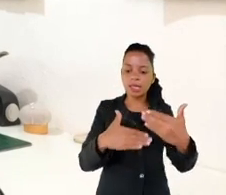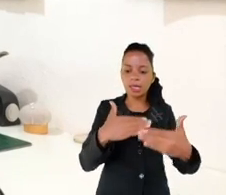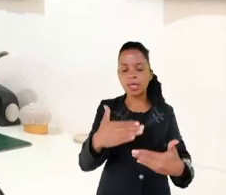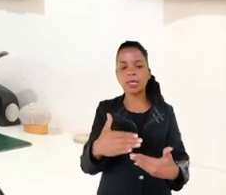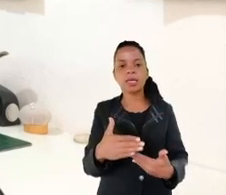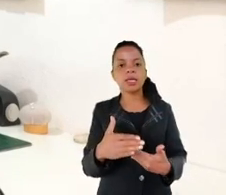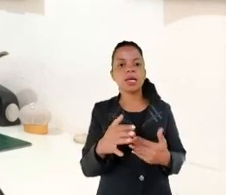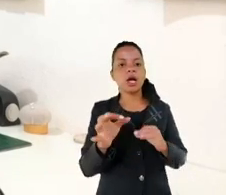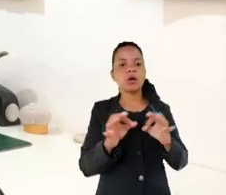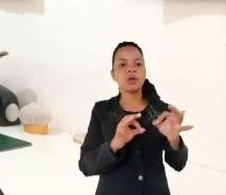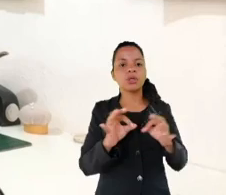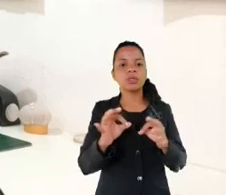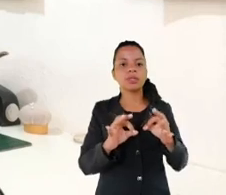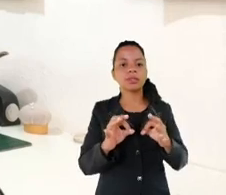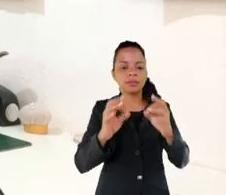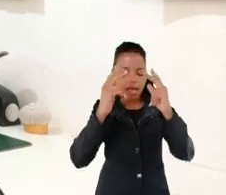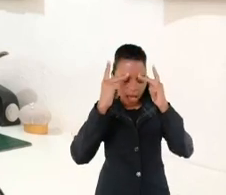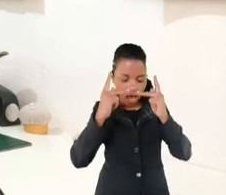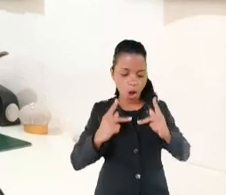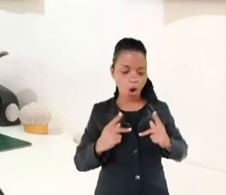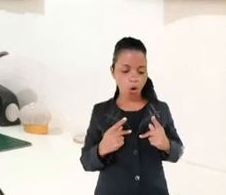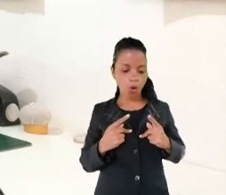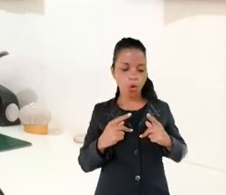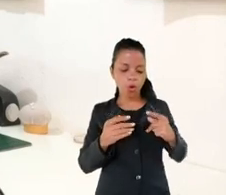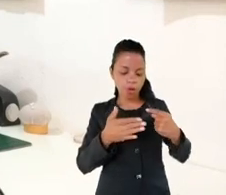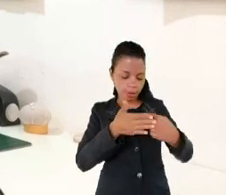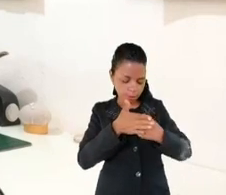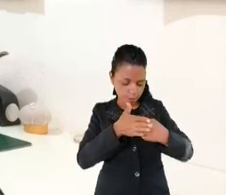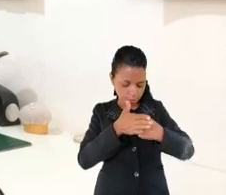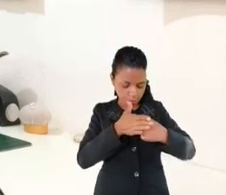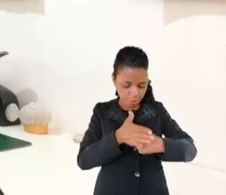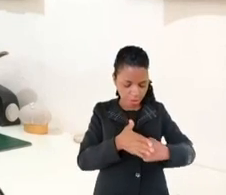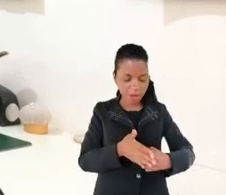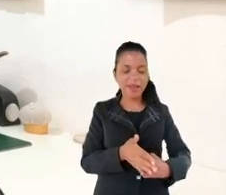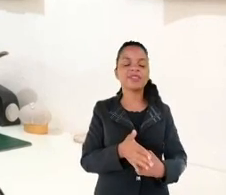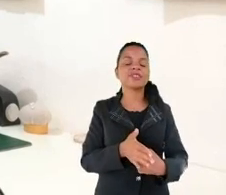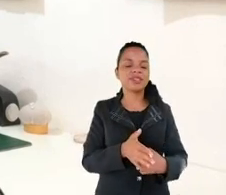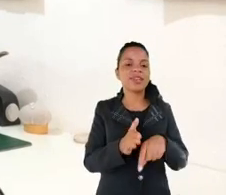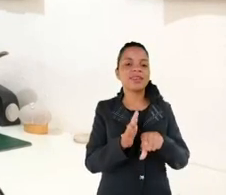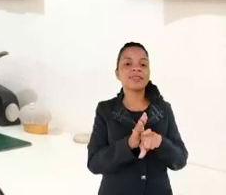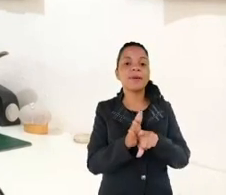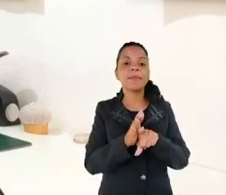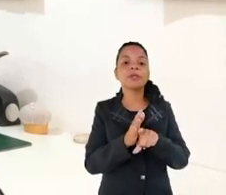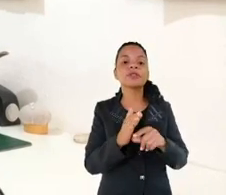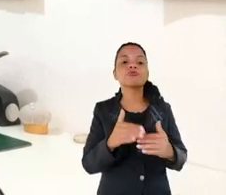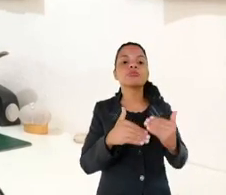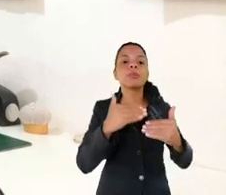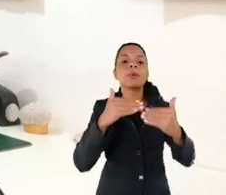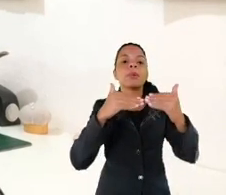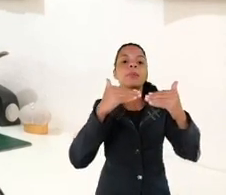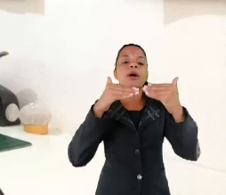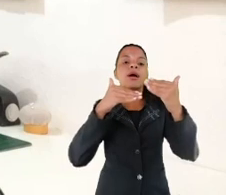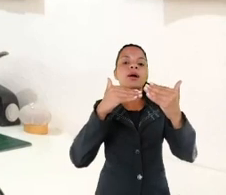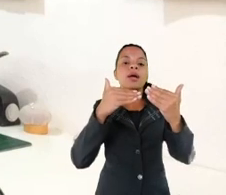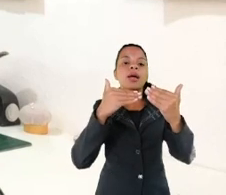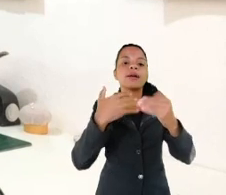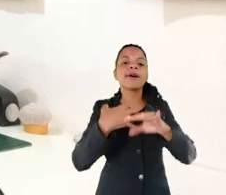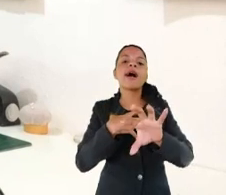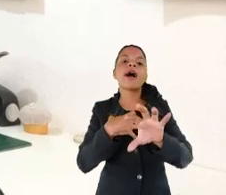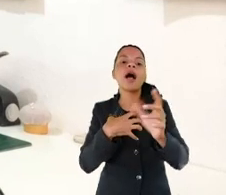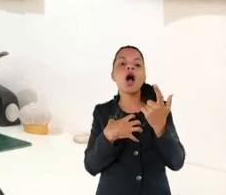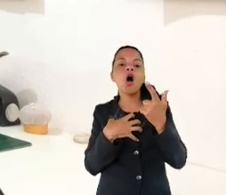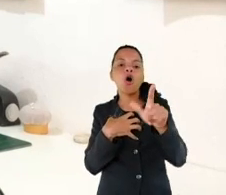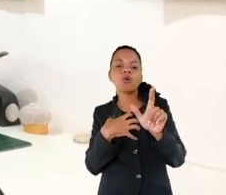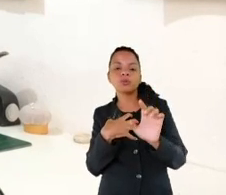o autoconhecimento, e aí naturalmente essa pesquisa foi evoluindo para o eu em relação ao outro. Então agora eu